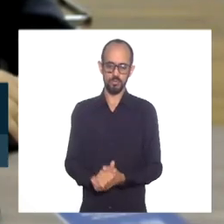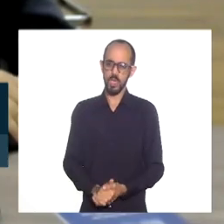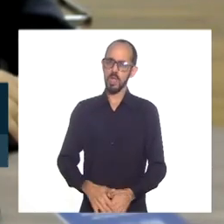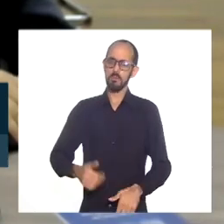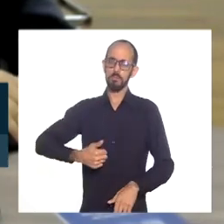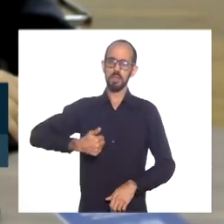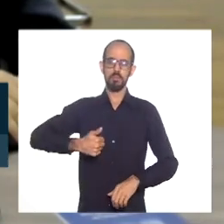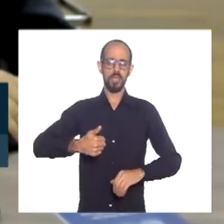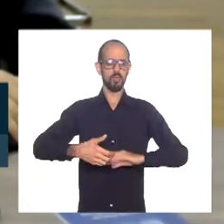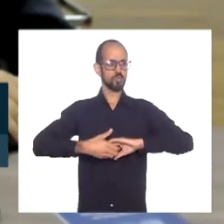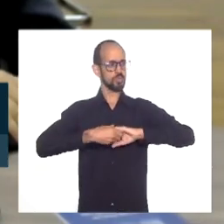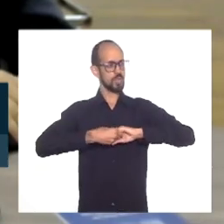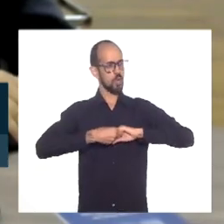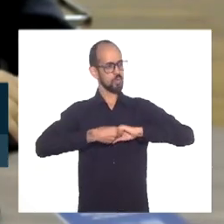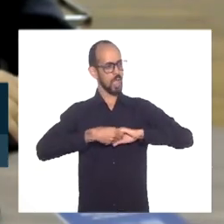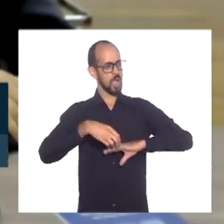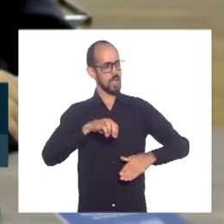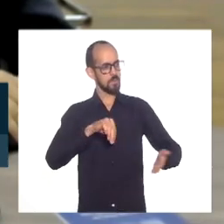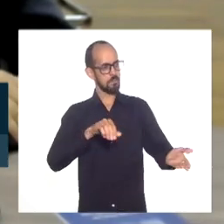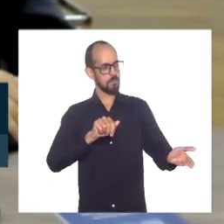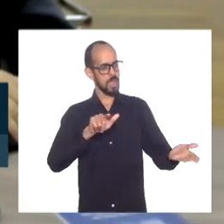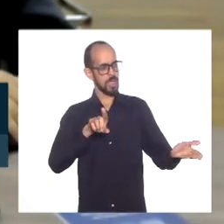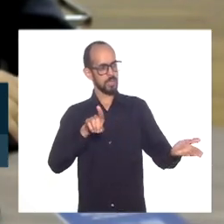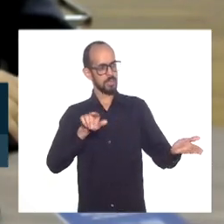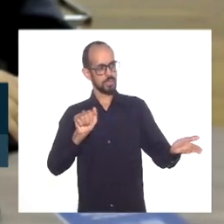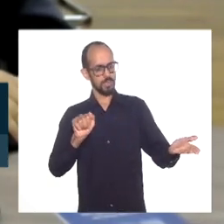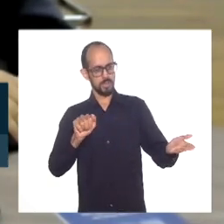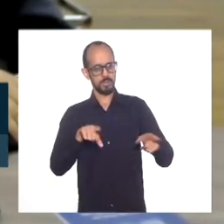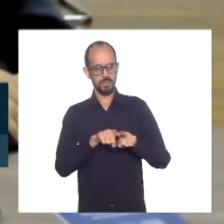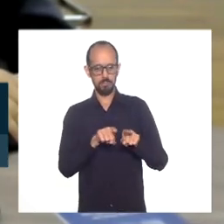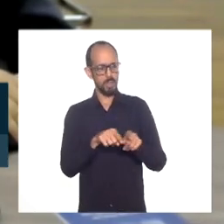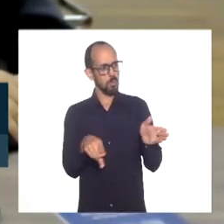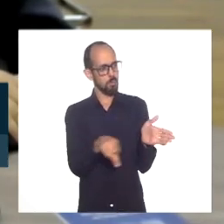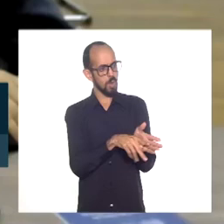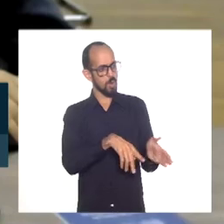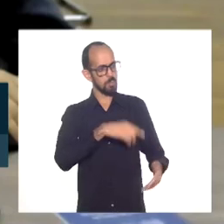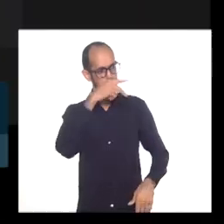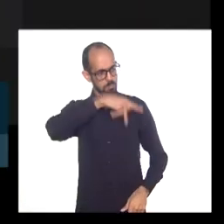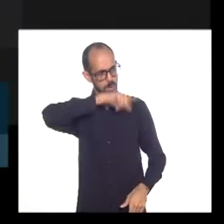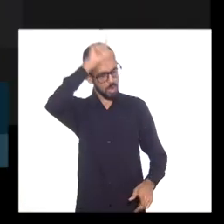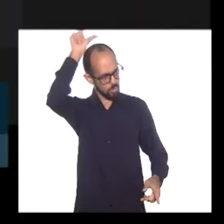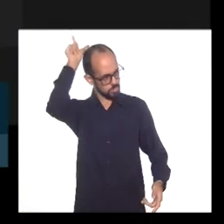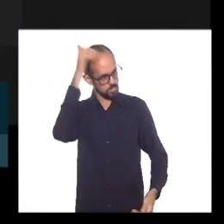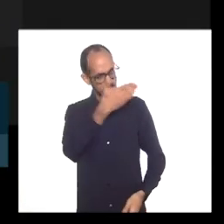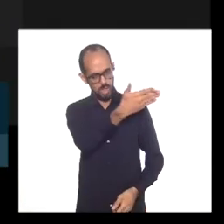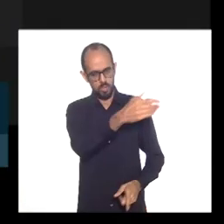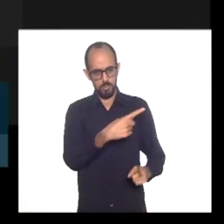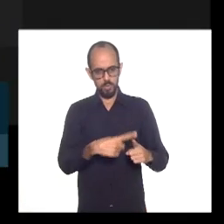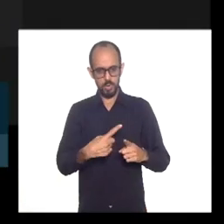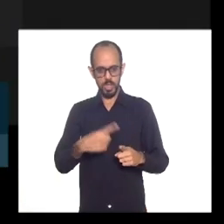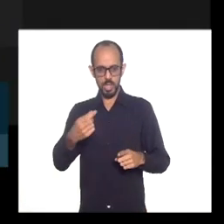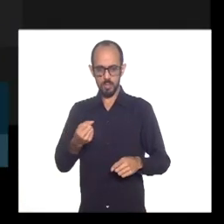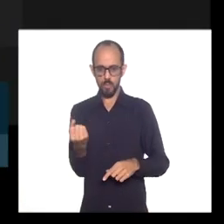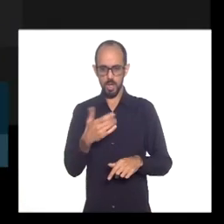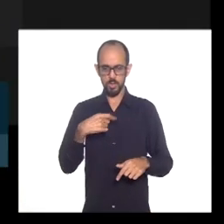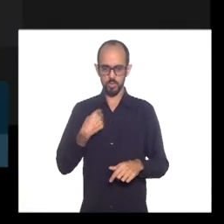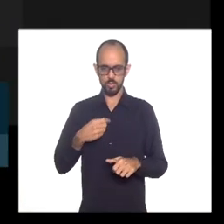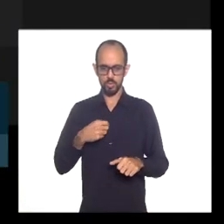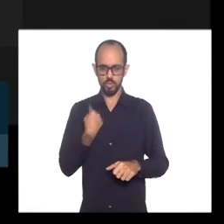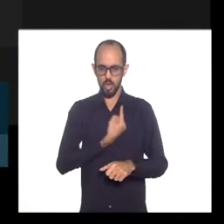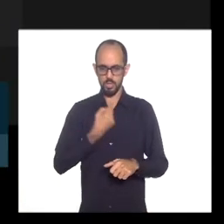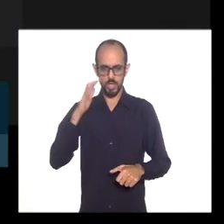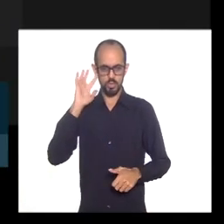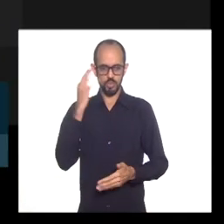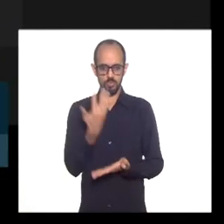saudar a Magda, saudar o próprio Mauro, né, Luiz? Eu acho que a Assembleia, quando a gente decide trazer